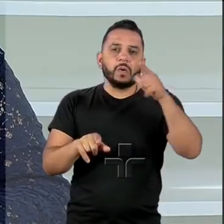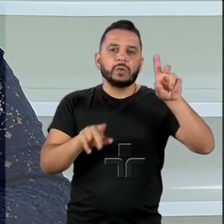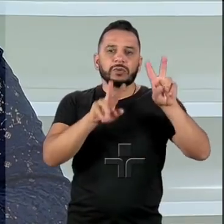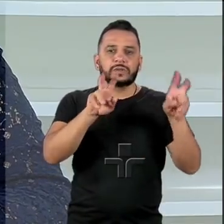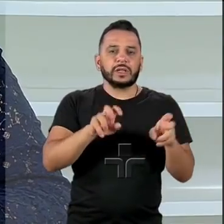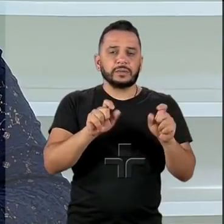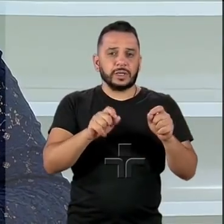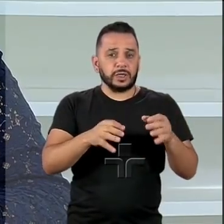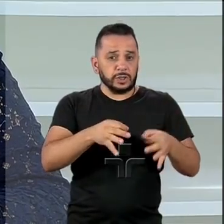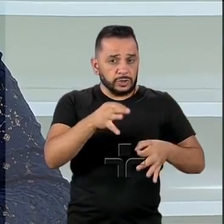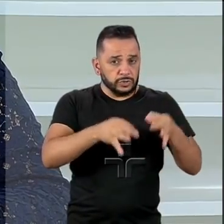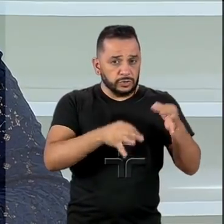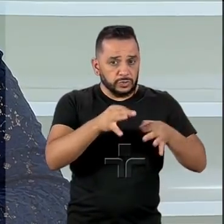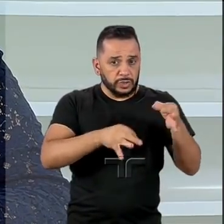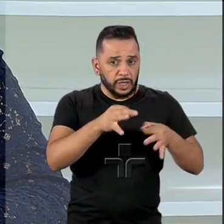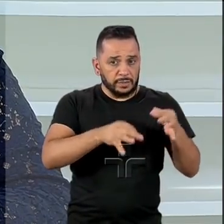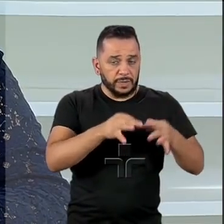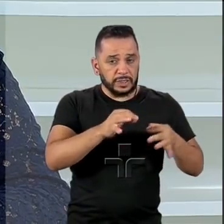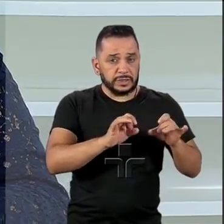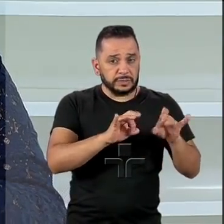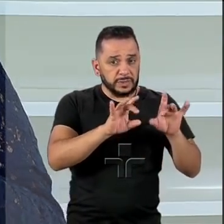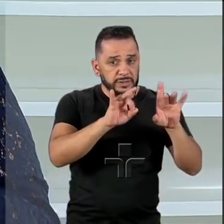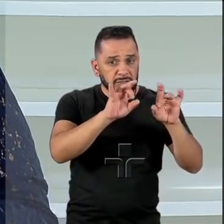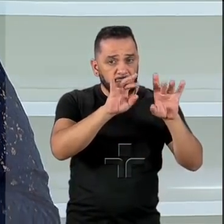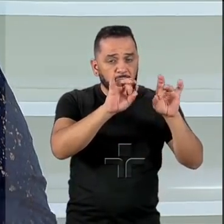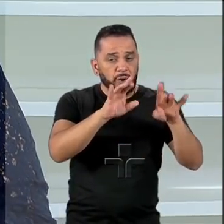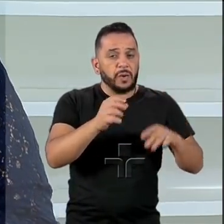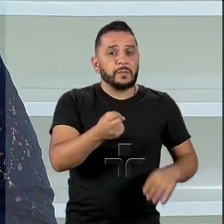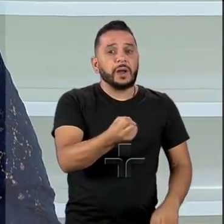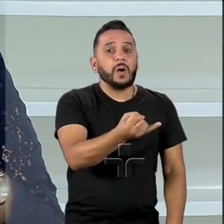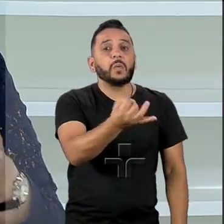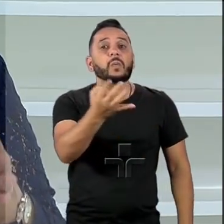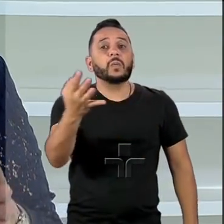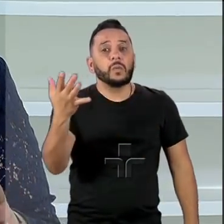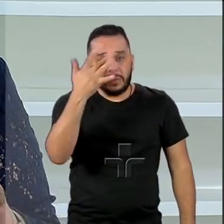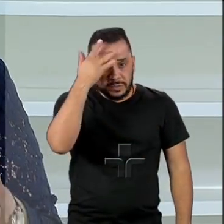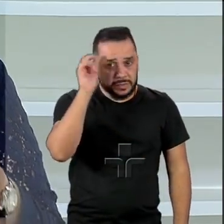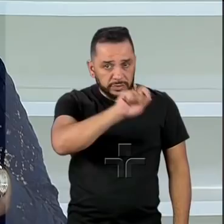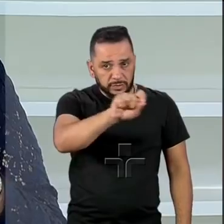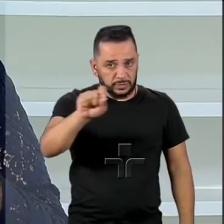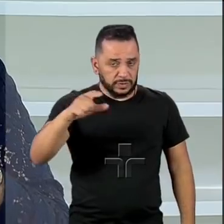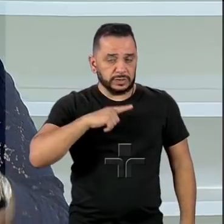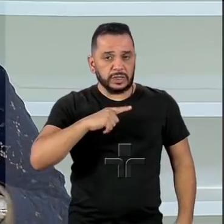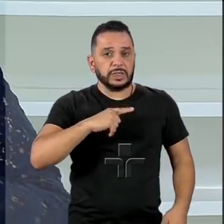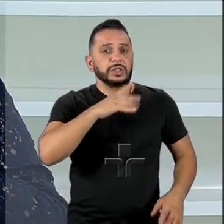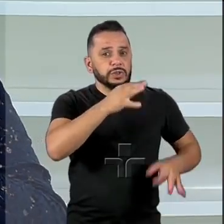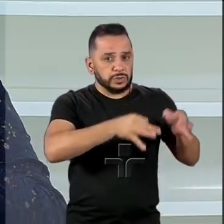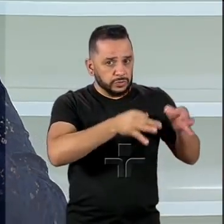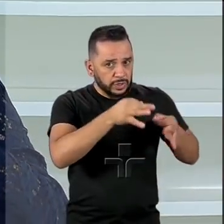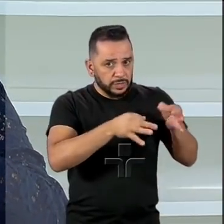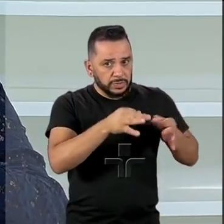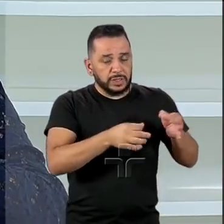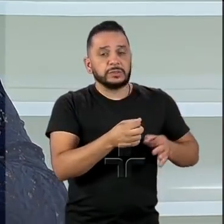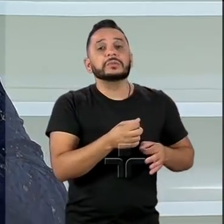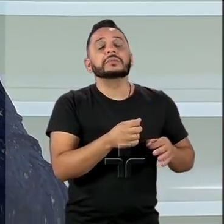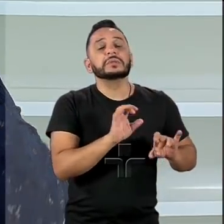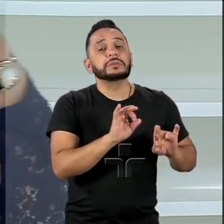especial para algumas autoridades faz com que nós tenhamos